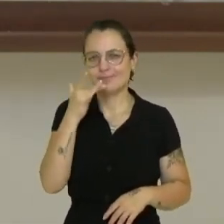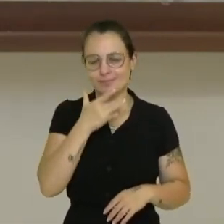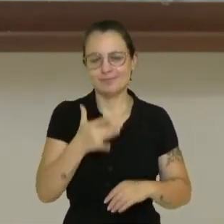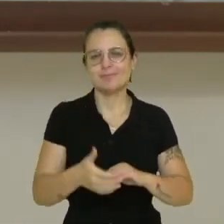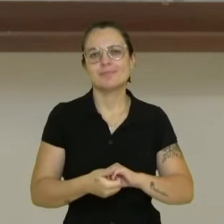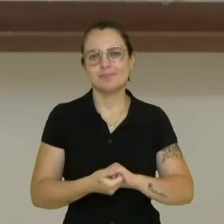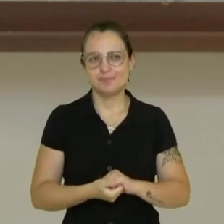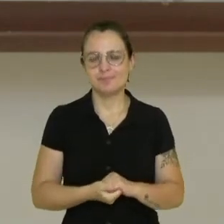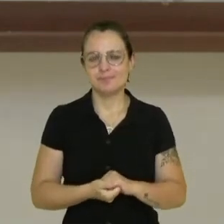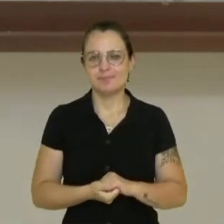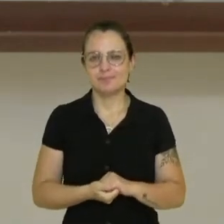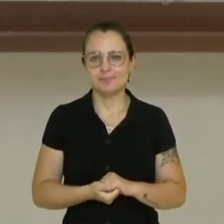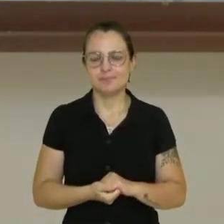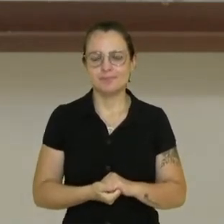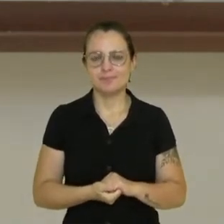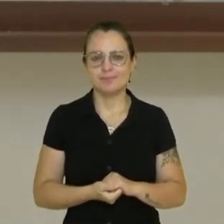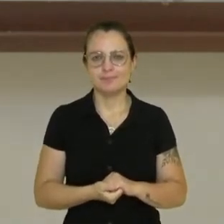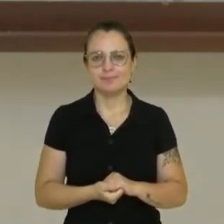e que são